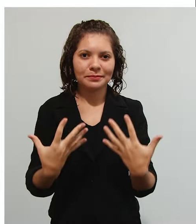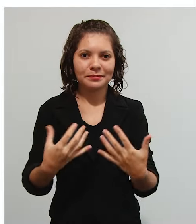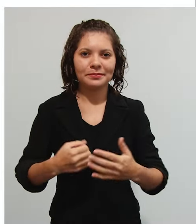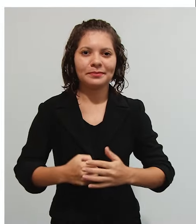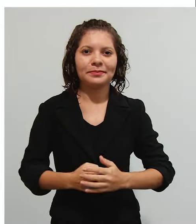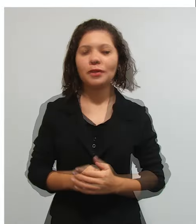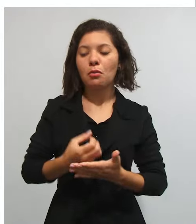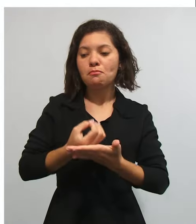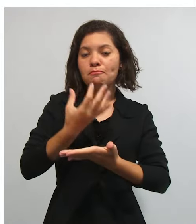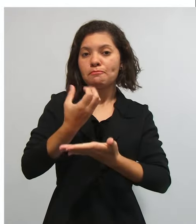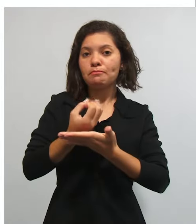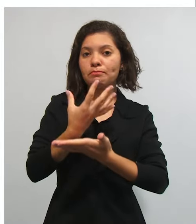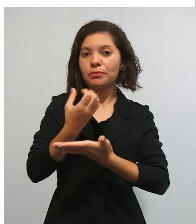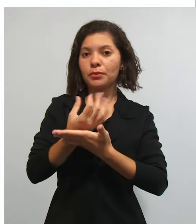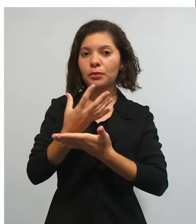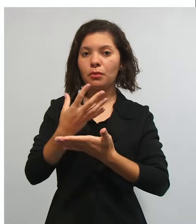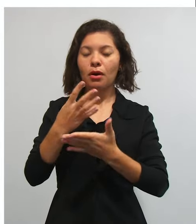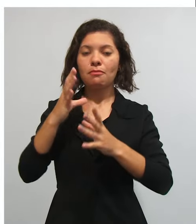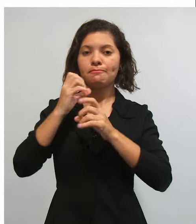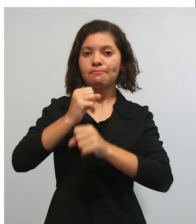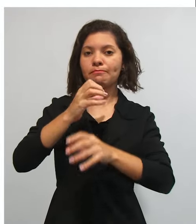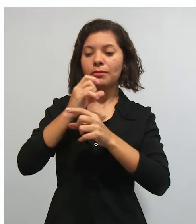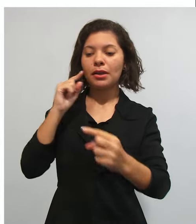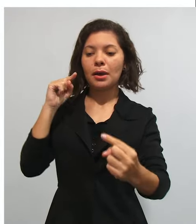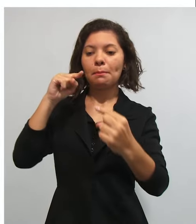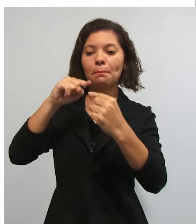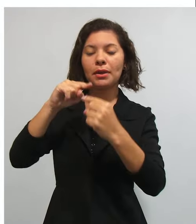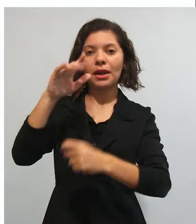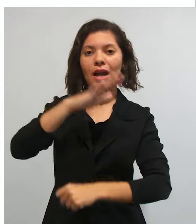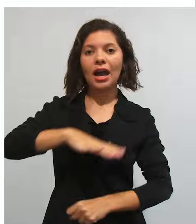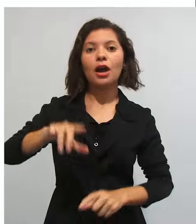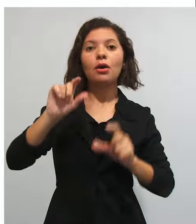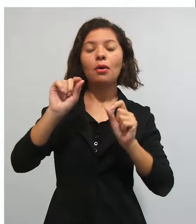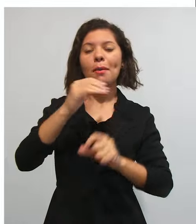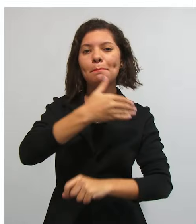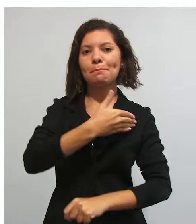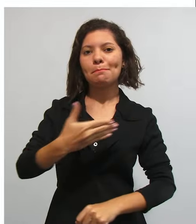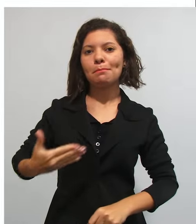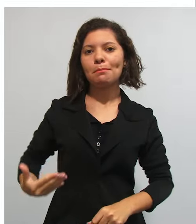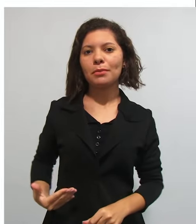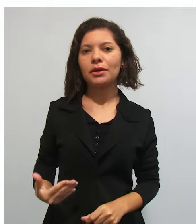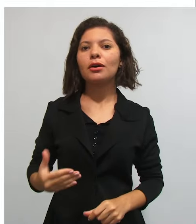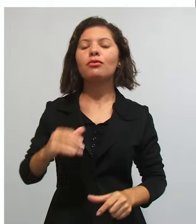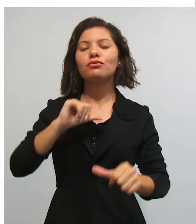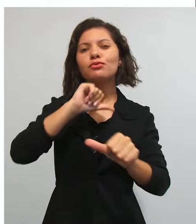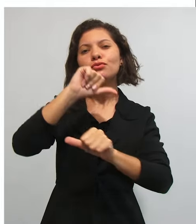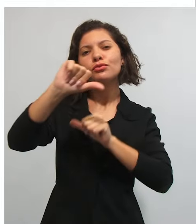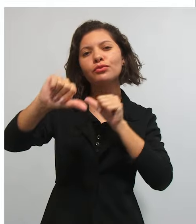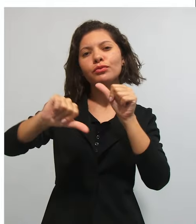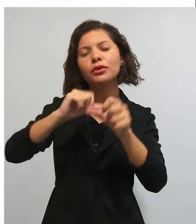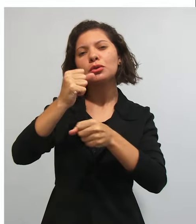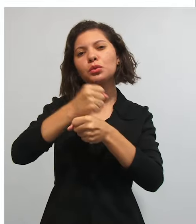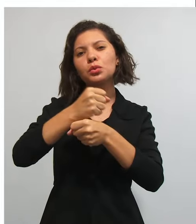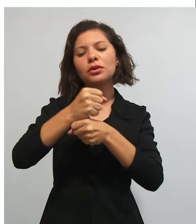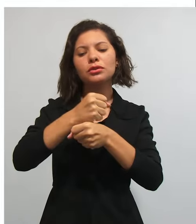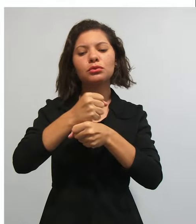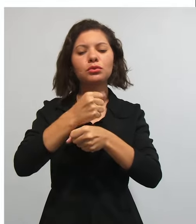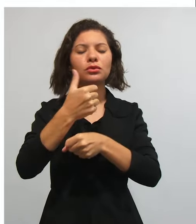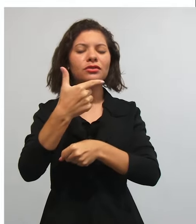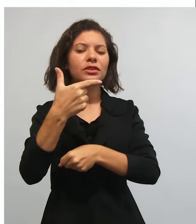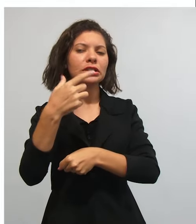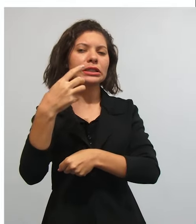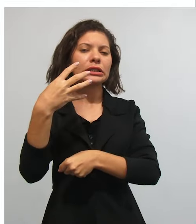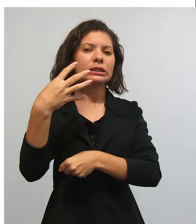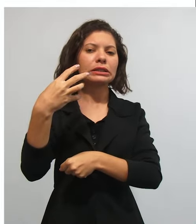Contabilidade Aplicado ao Setor Público, que foi alterado no finalzinho de 23.